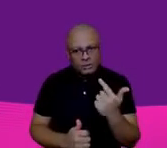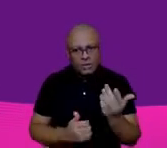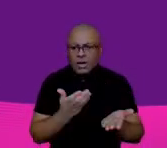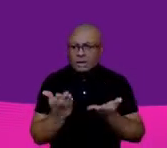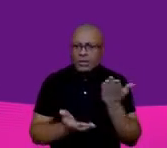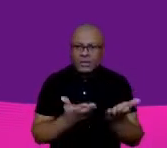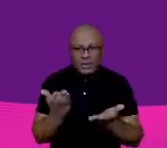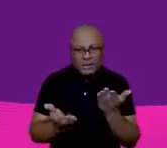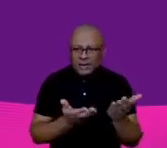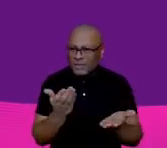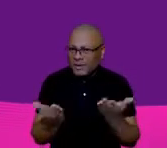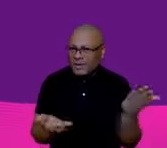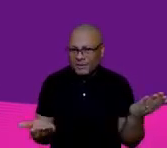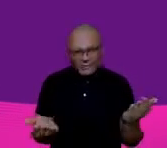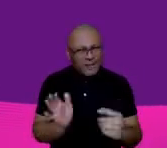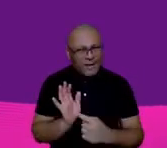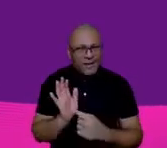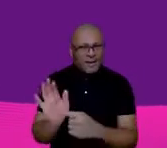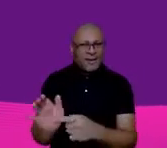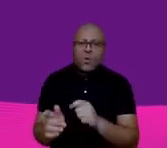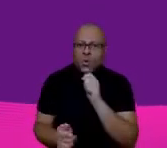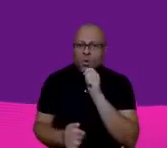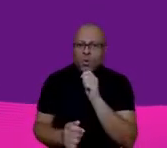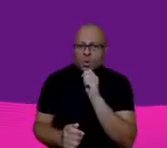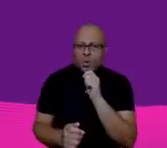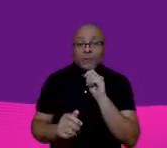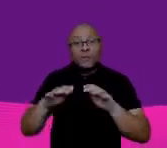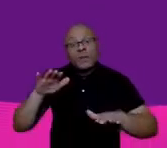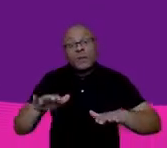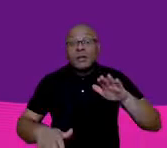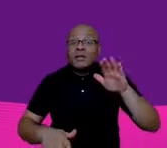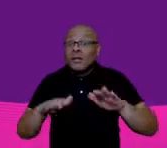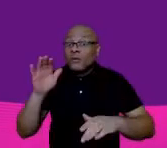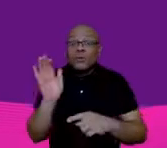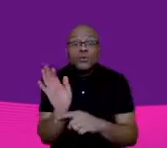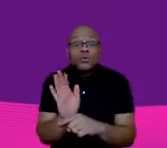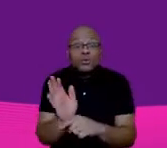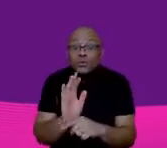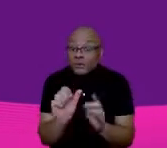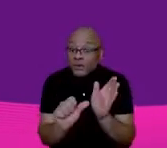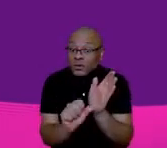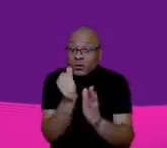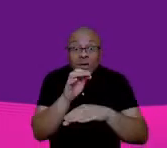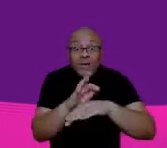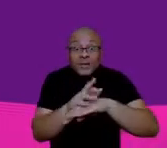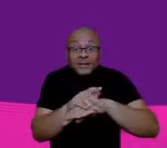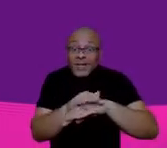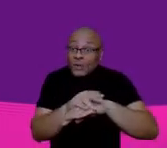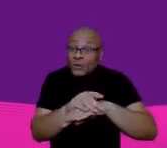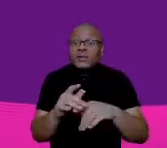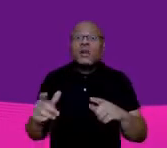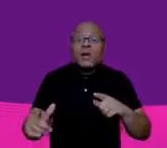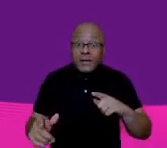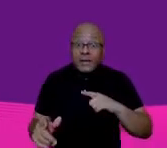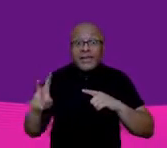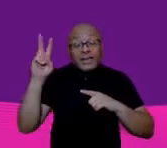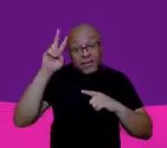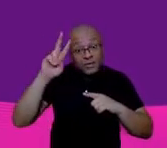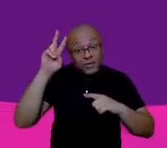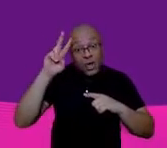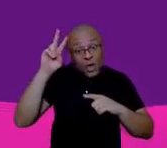a ofertar para o paciente. Talvez um dos primeiros vídeos de Parkinson disponíveis na história era o final do século